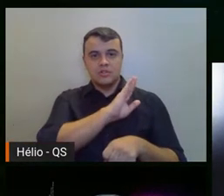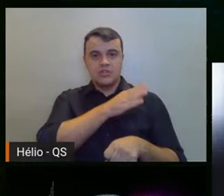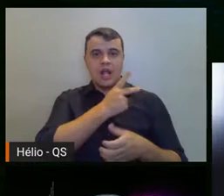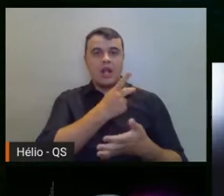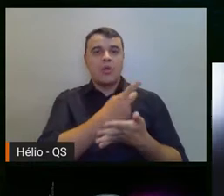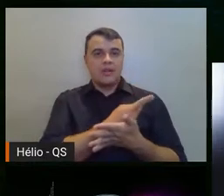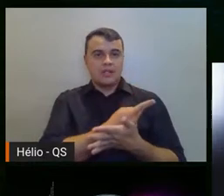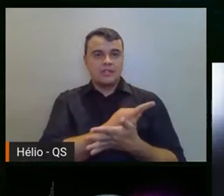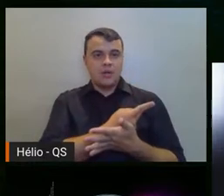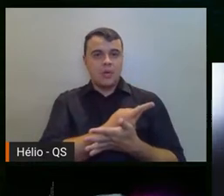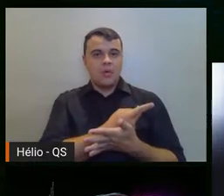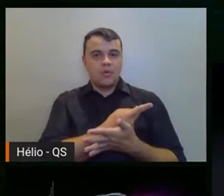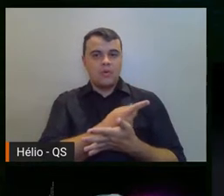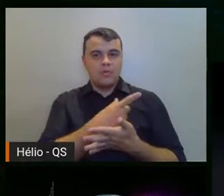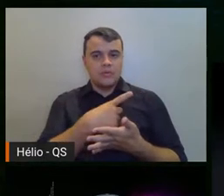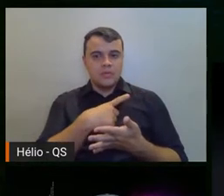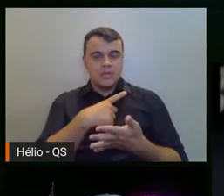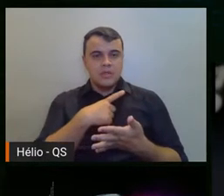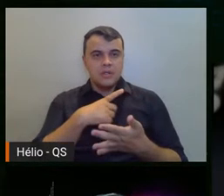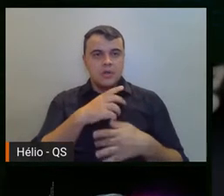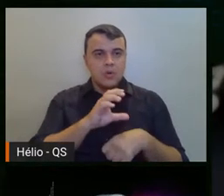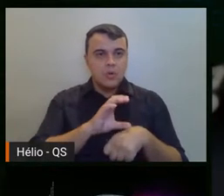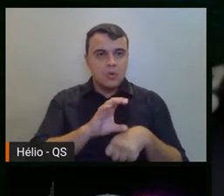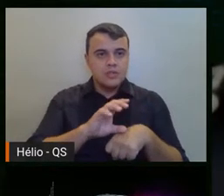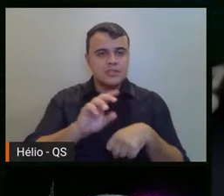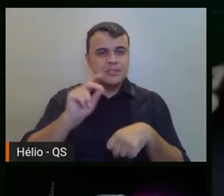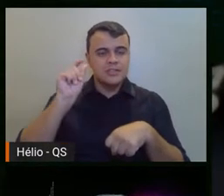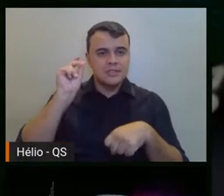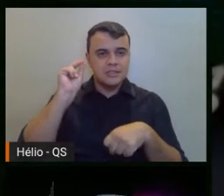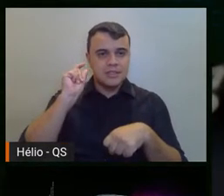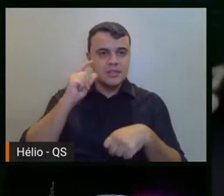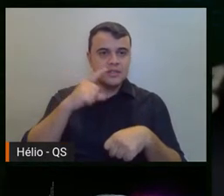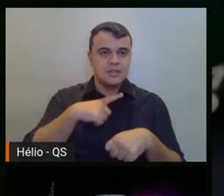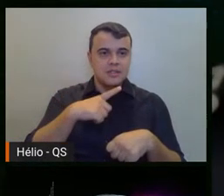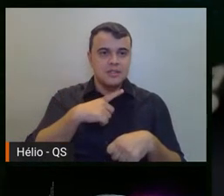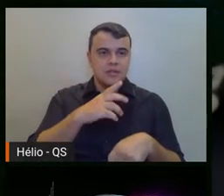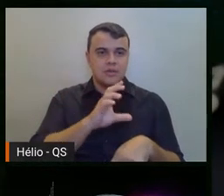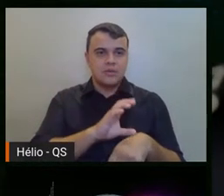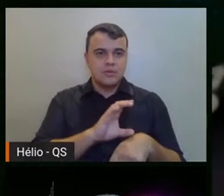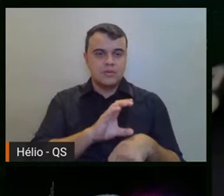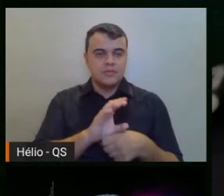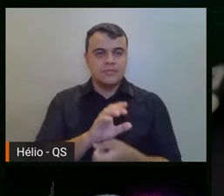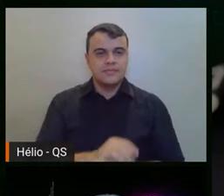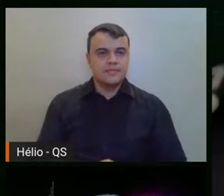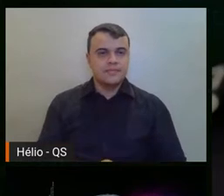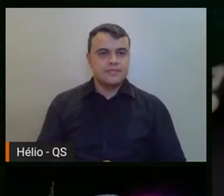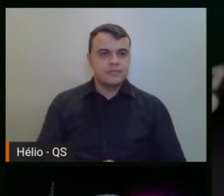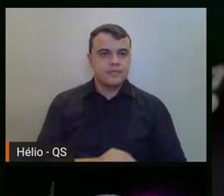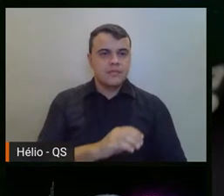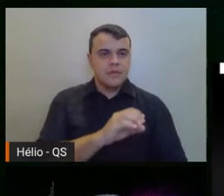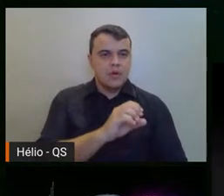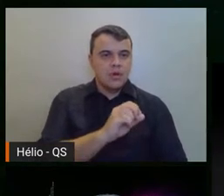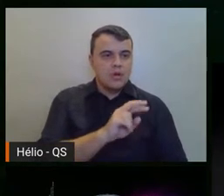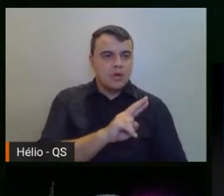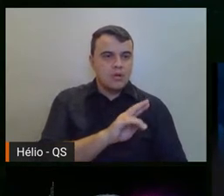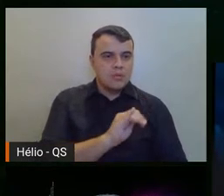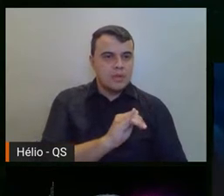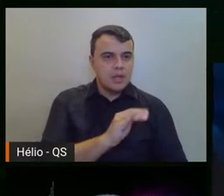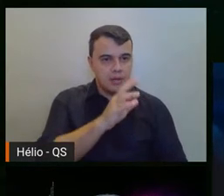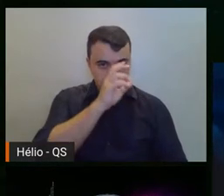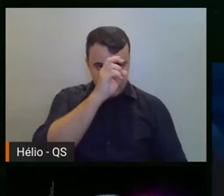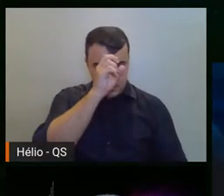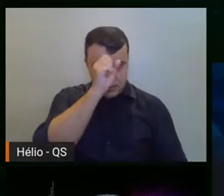então assim você pega ali bootcamps antigos assim ah tem lá um bootcamp lá de do orbe lá onde você aprende